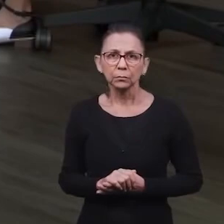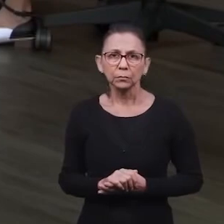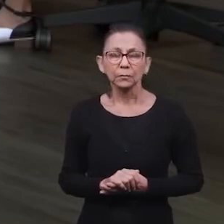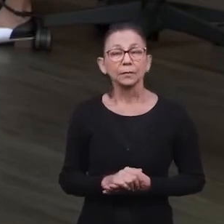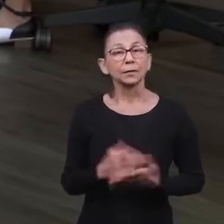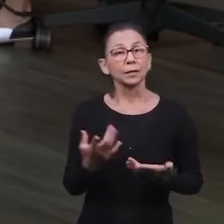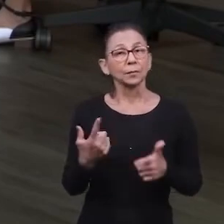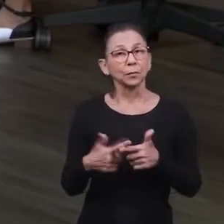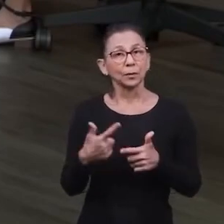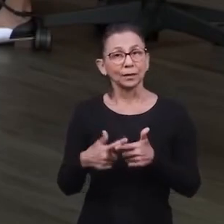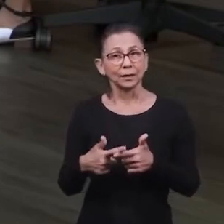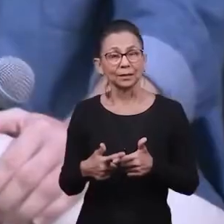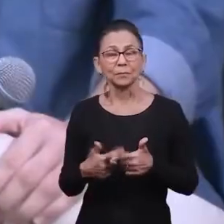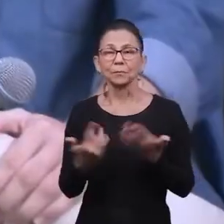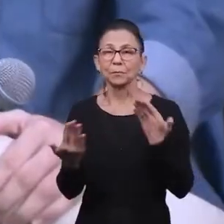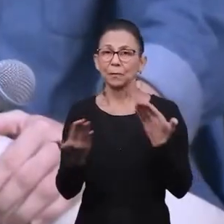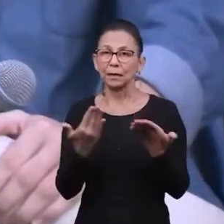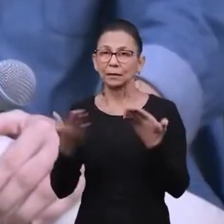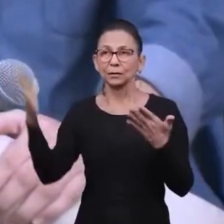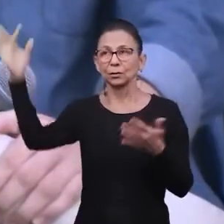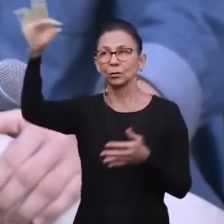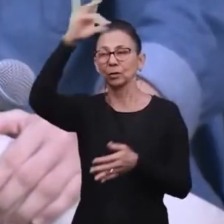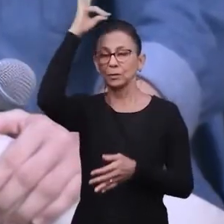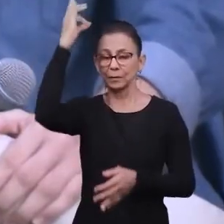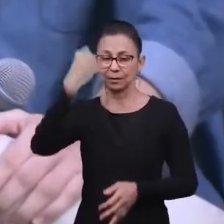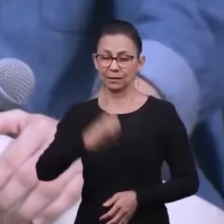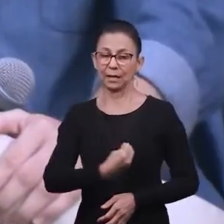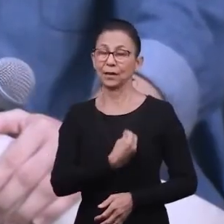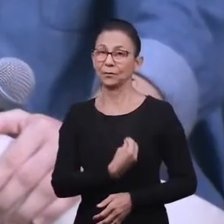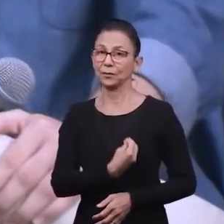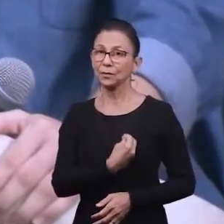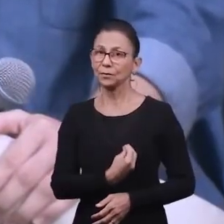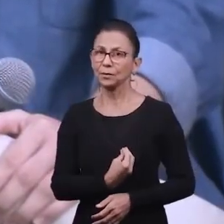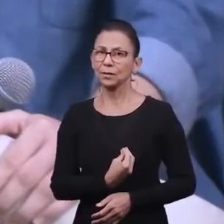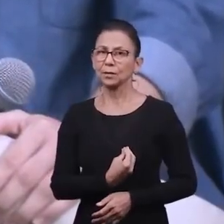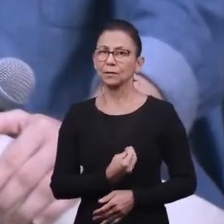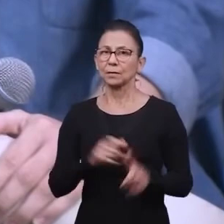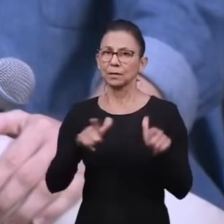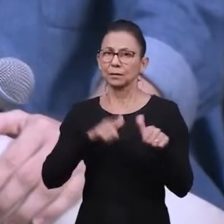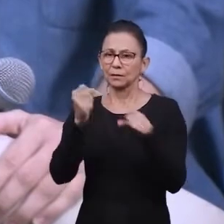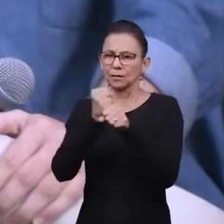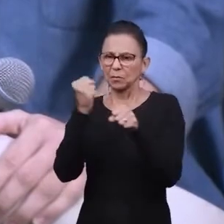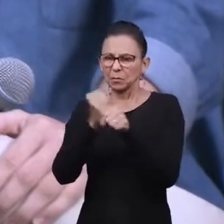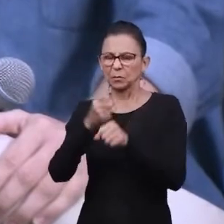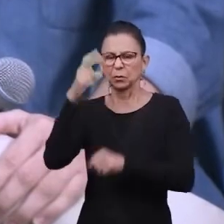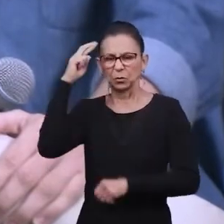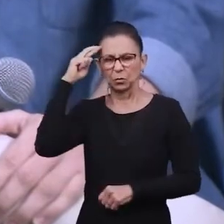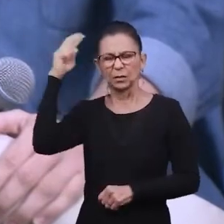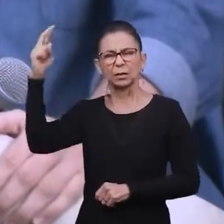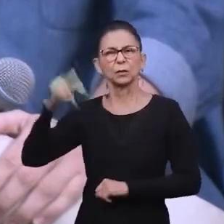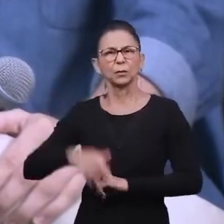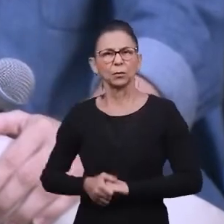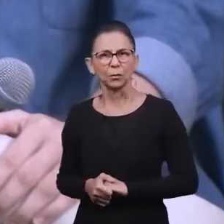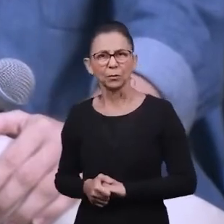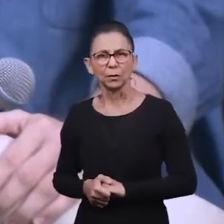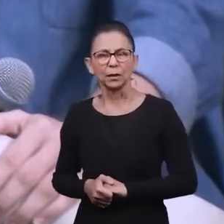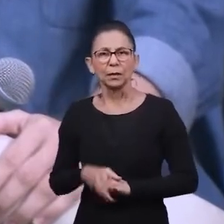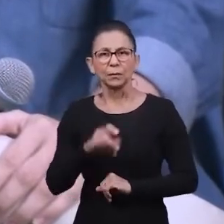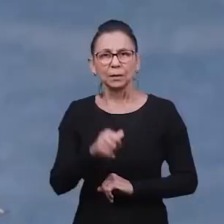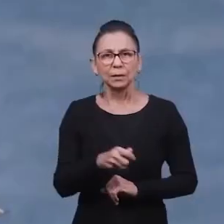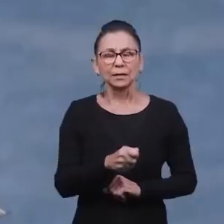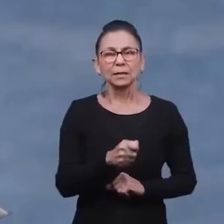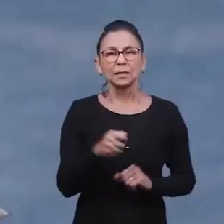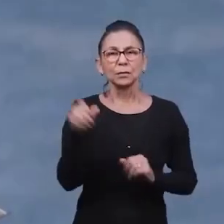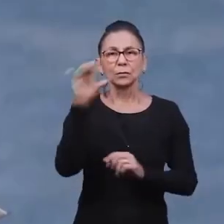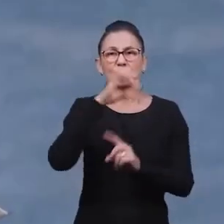nós, você faz madrugada, você faz tudo, trabalho de evangelização, evangelização sem fronteira, tudo isso. Mas sem o Espírito Santo, tudo fica